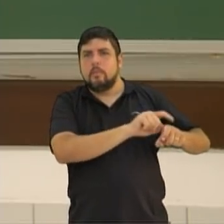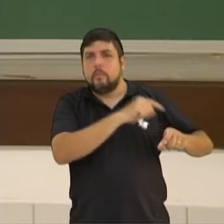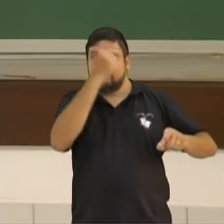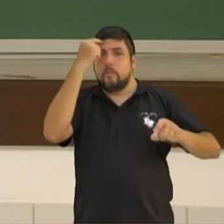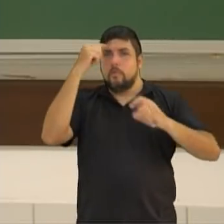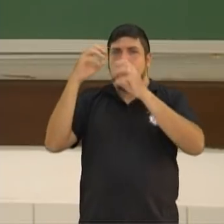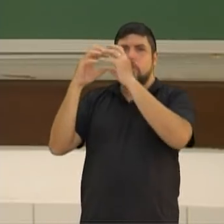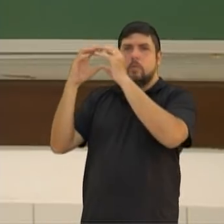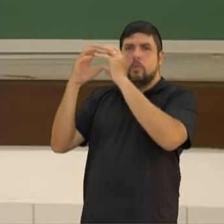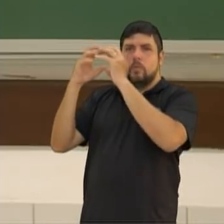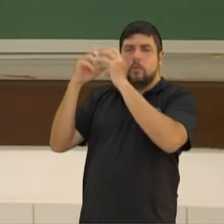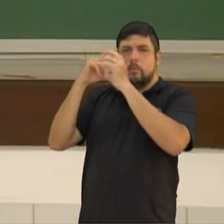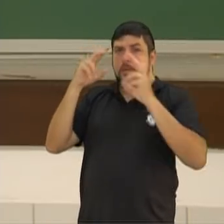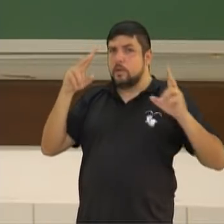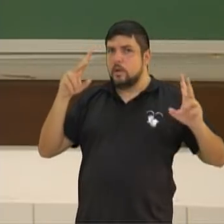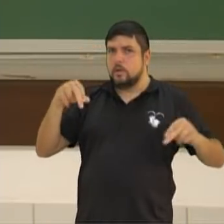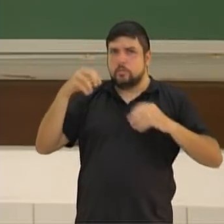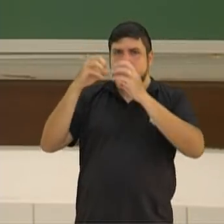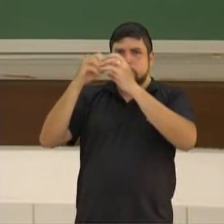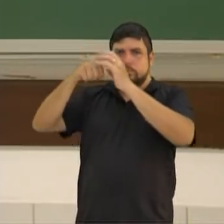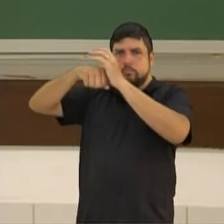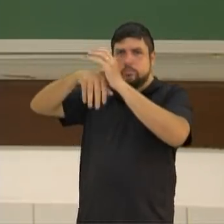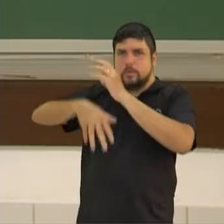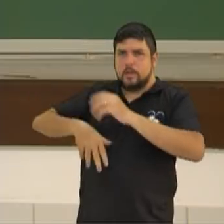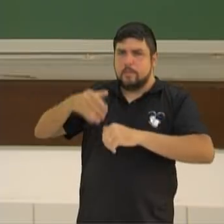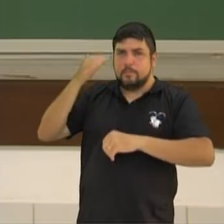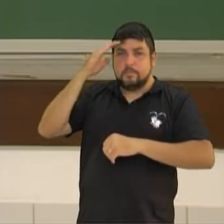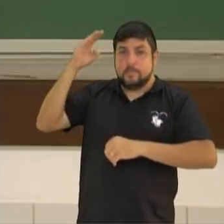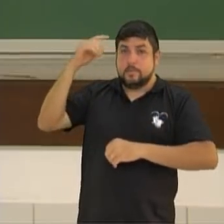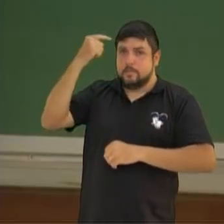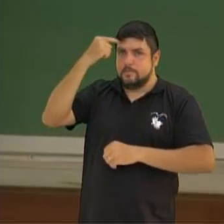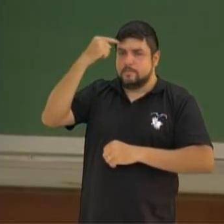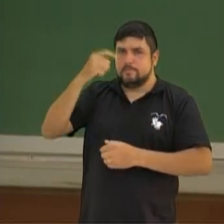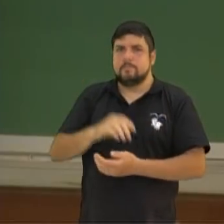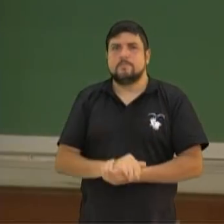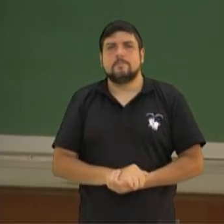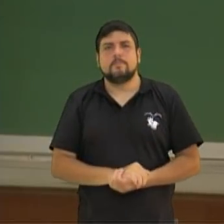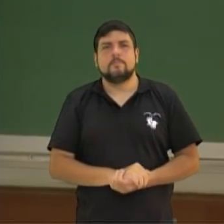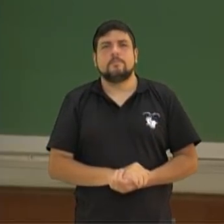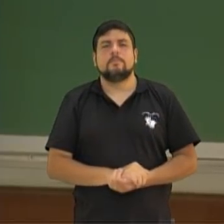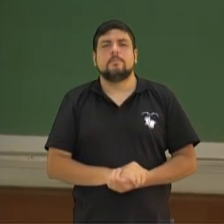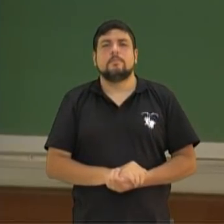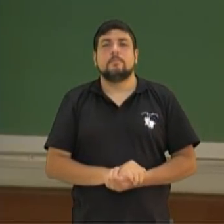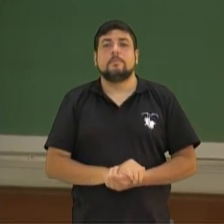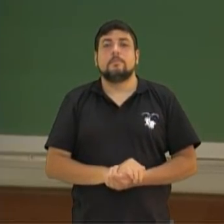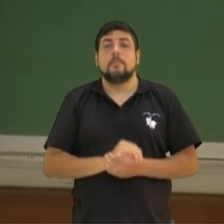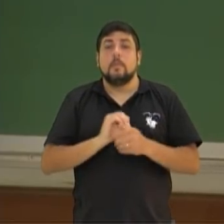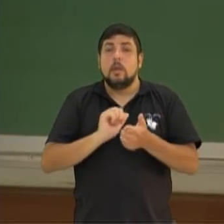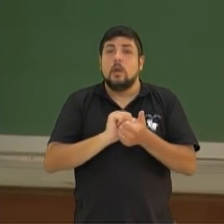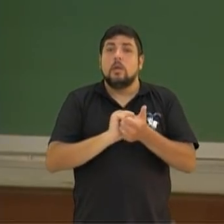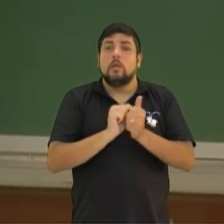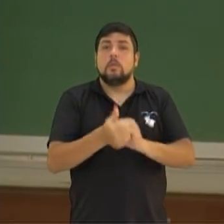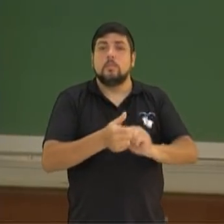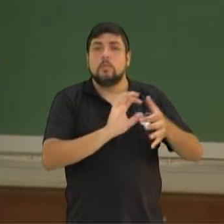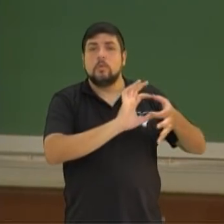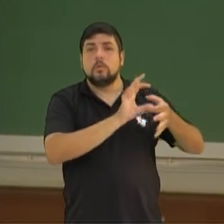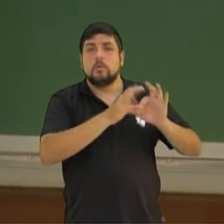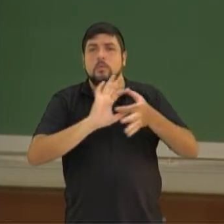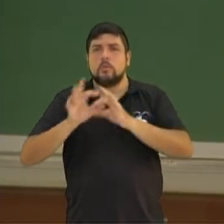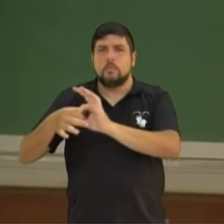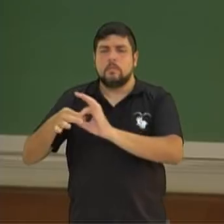de bicicleta, use o capacete, ok? Esporte olímpico, olha só. Lembra quando nós